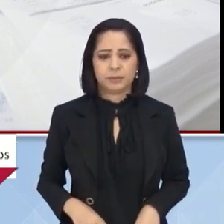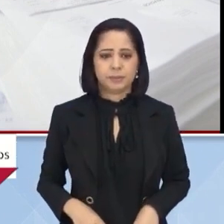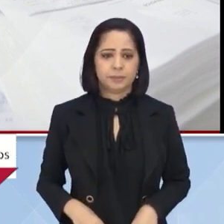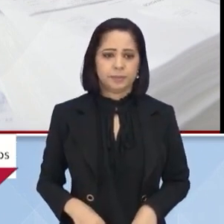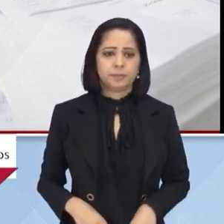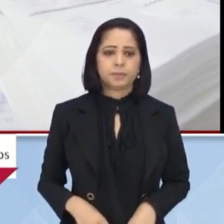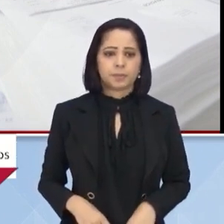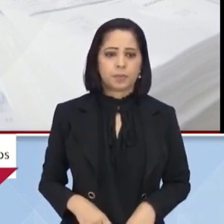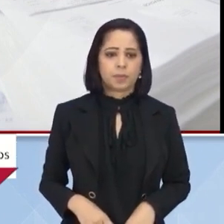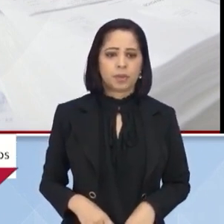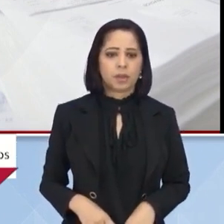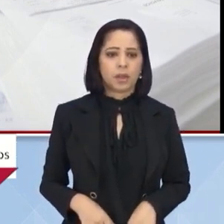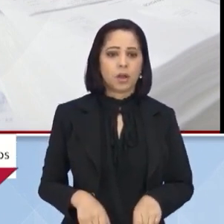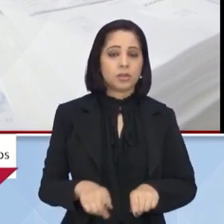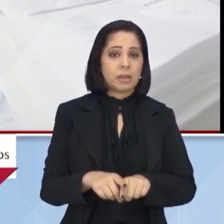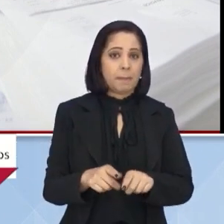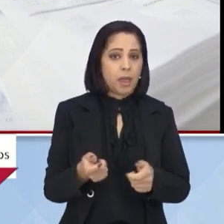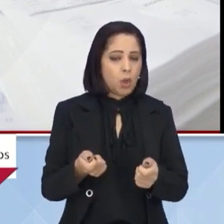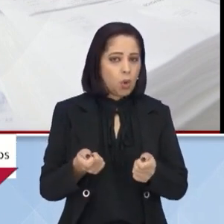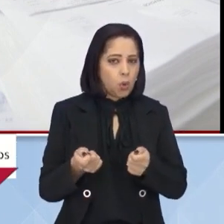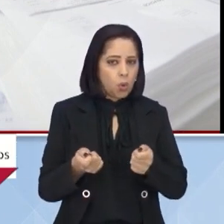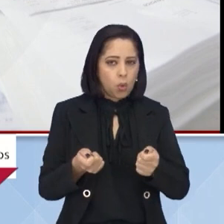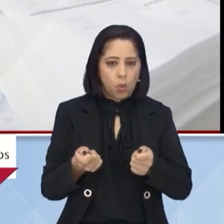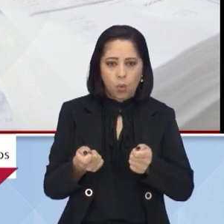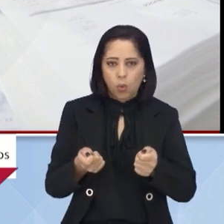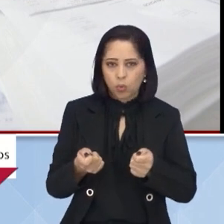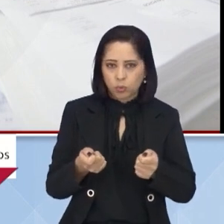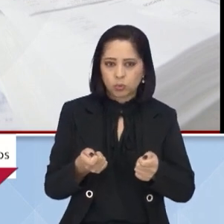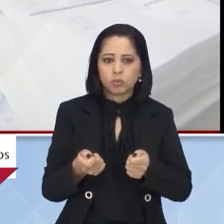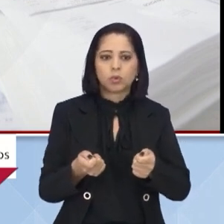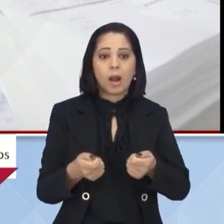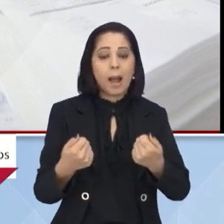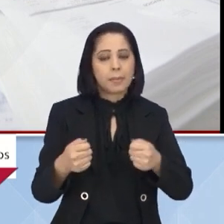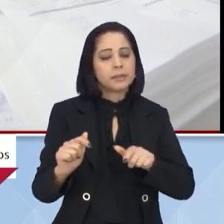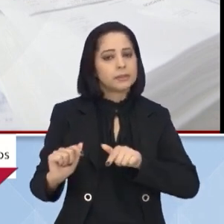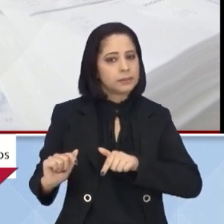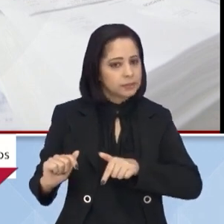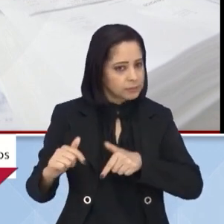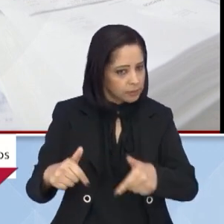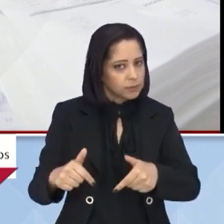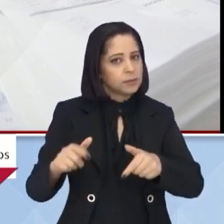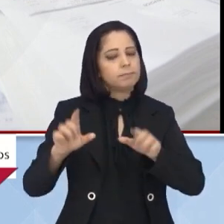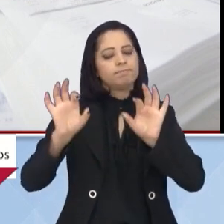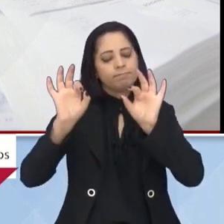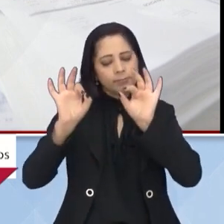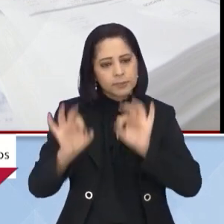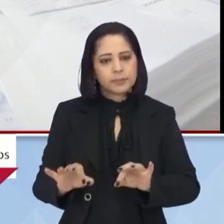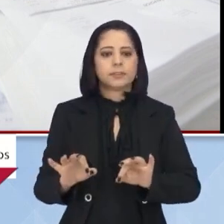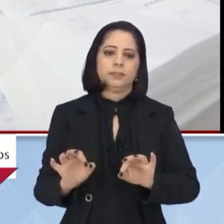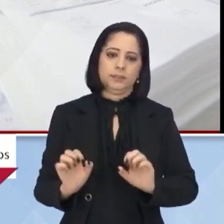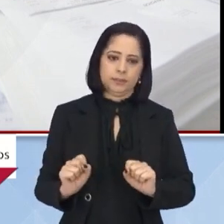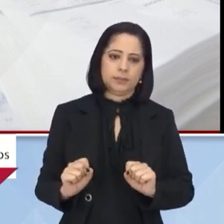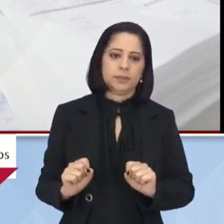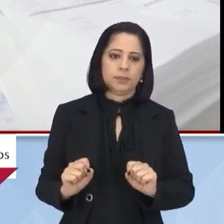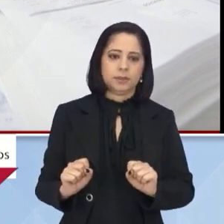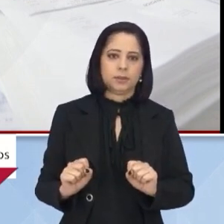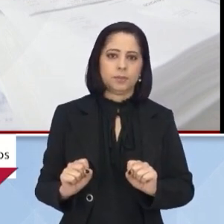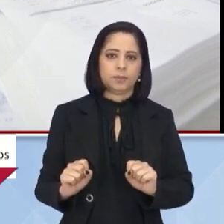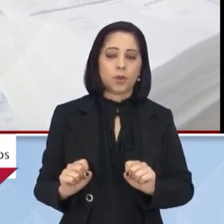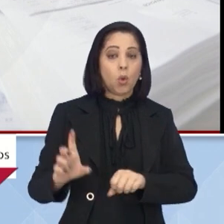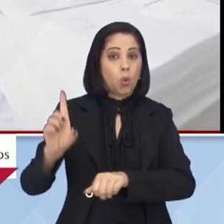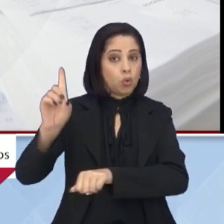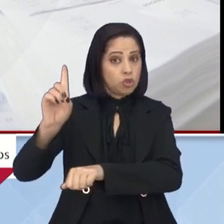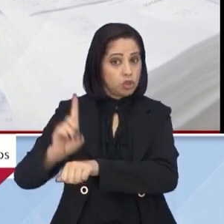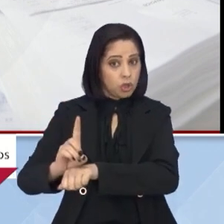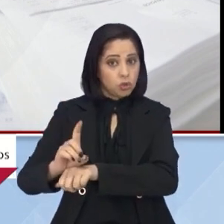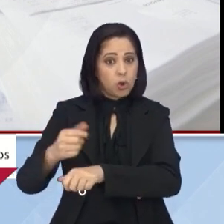eh os controles internos de vocês precisam atuar de uma forma diligente de forma que eles verifiquem